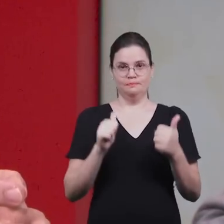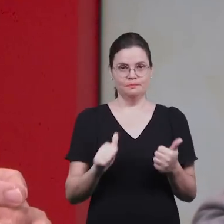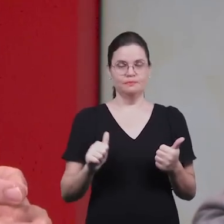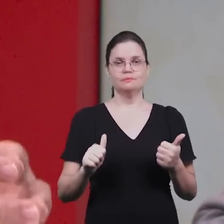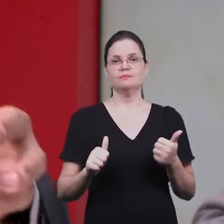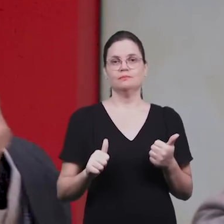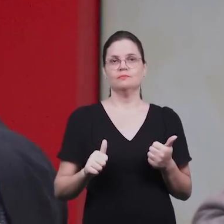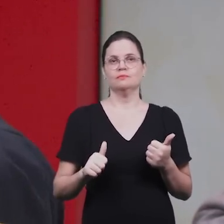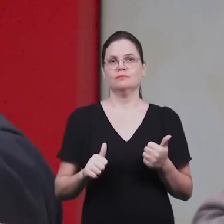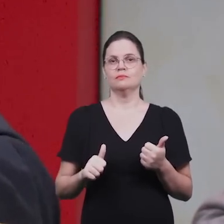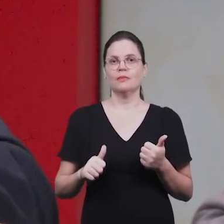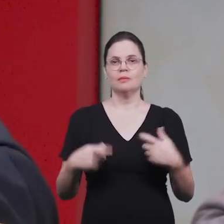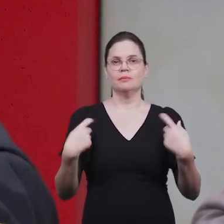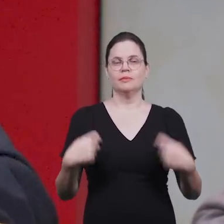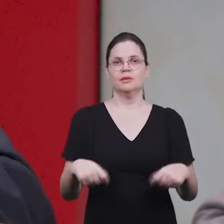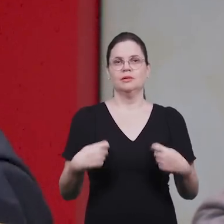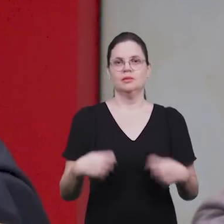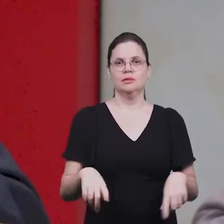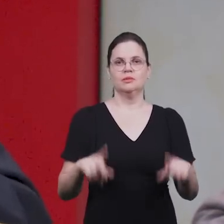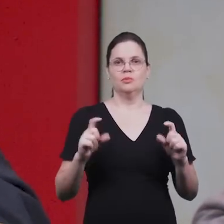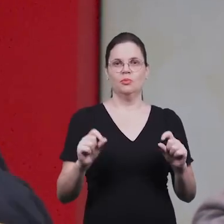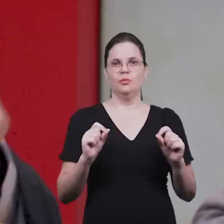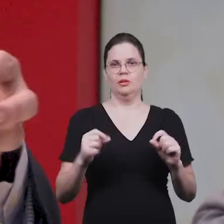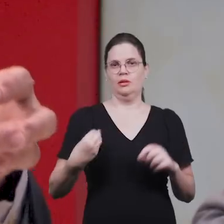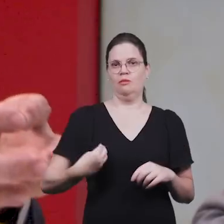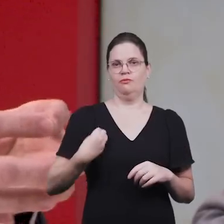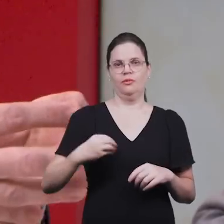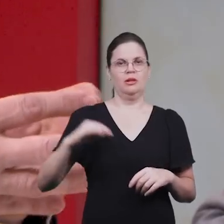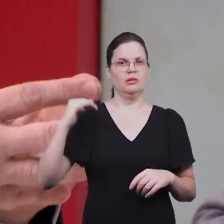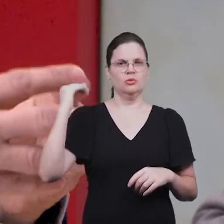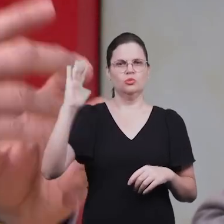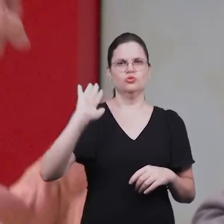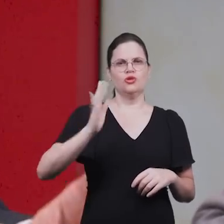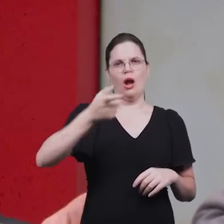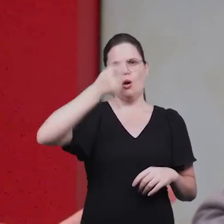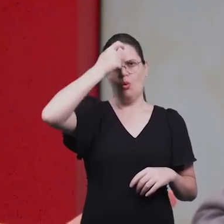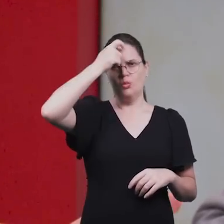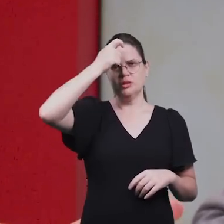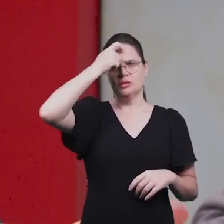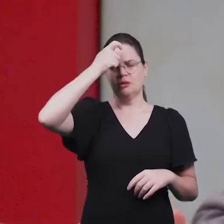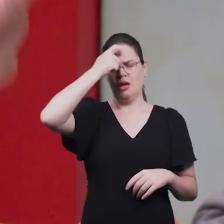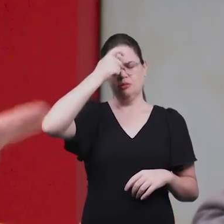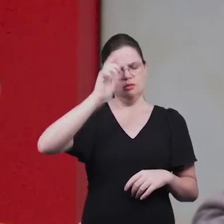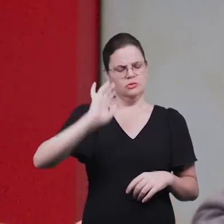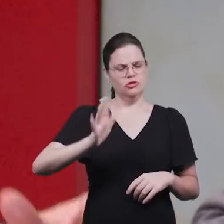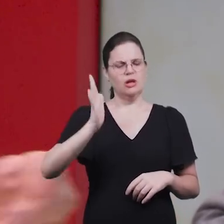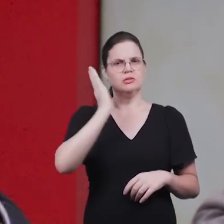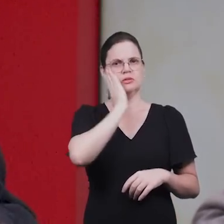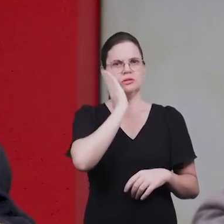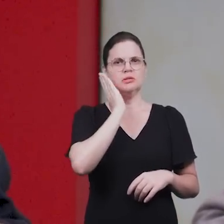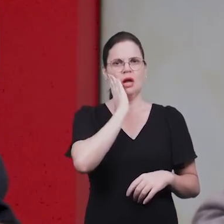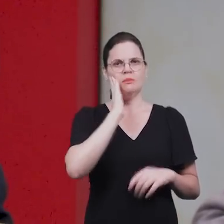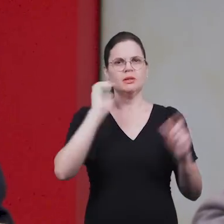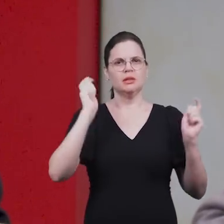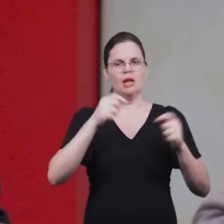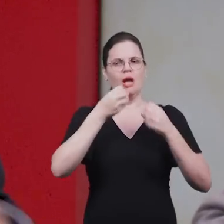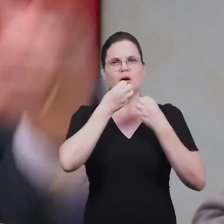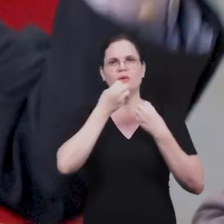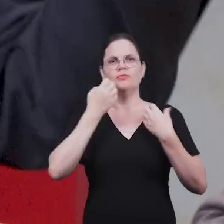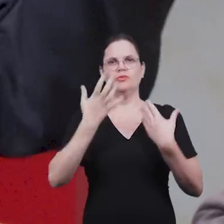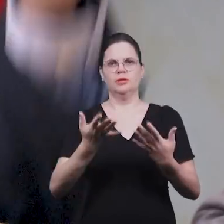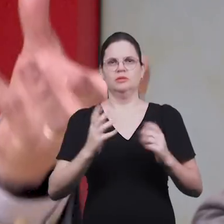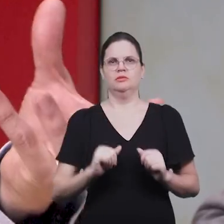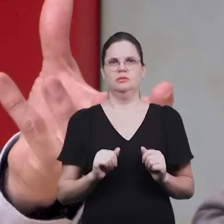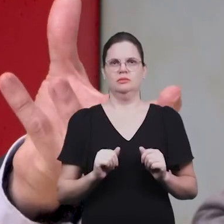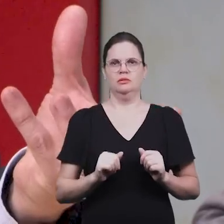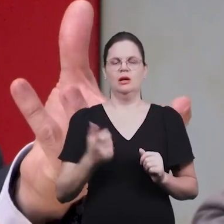águas, ele tem que ocorrer na vida de alguém que pode conscientemente confessar.